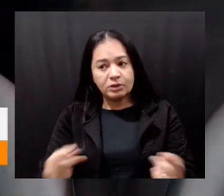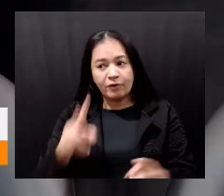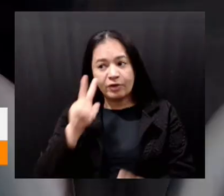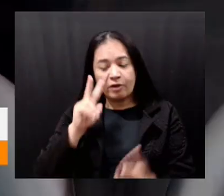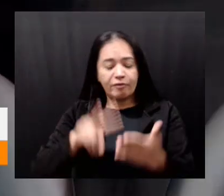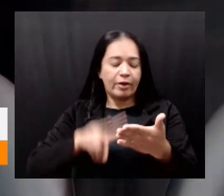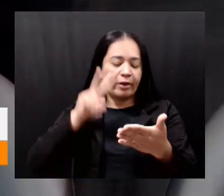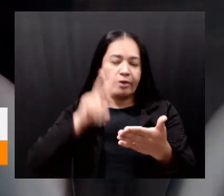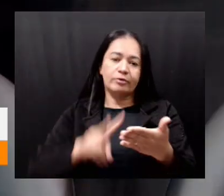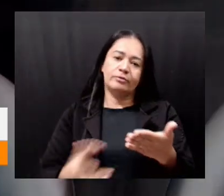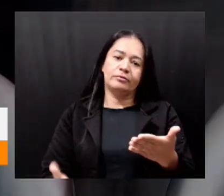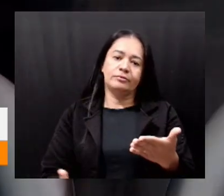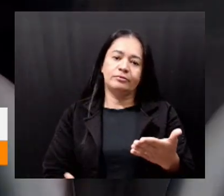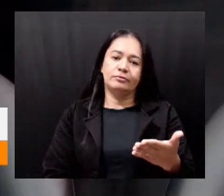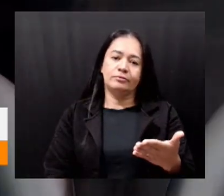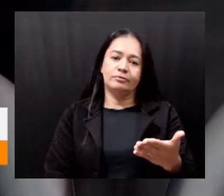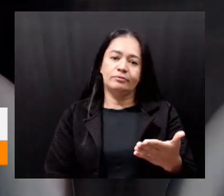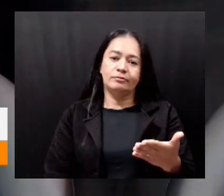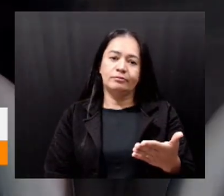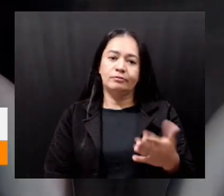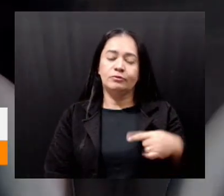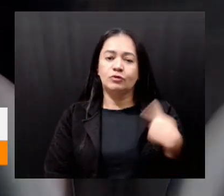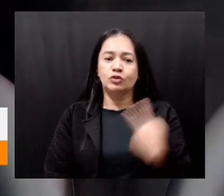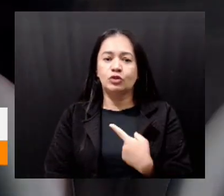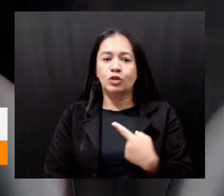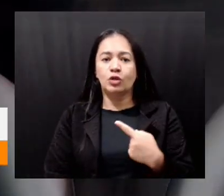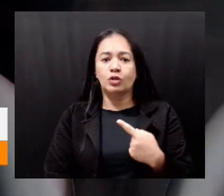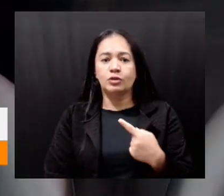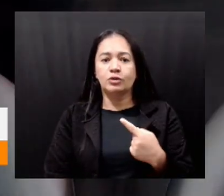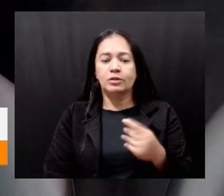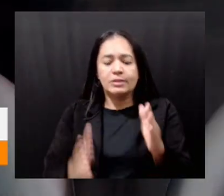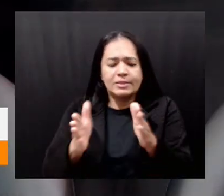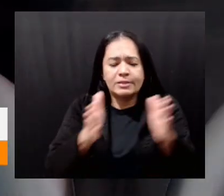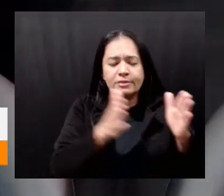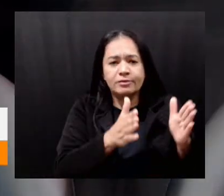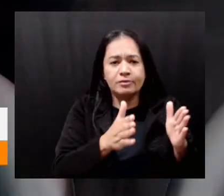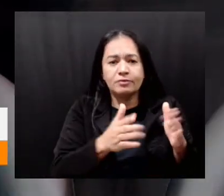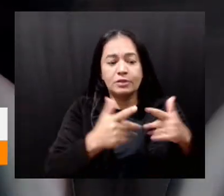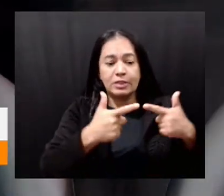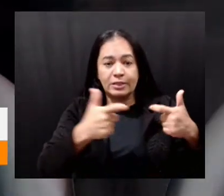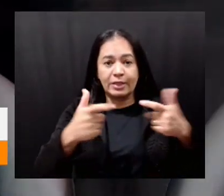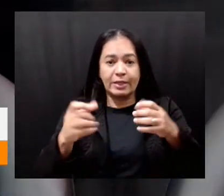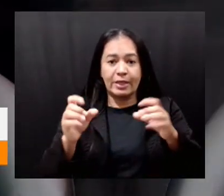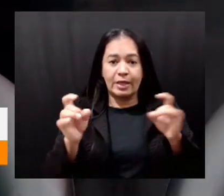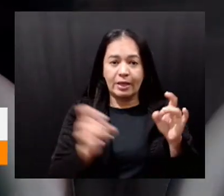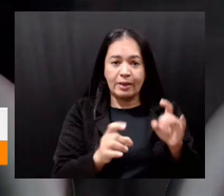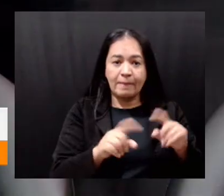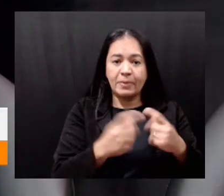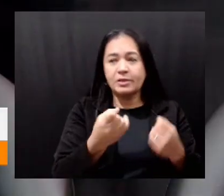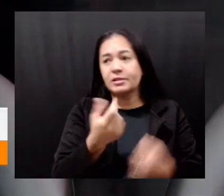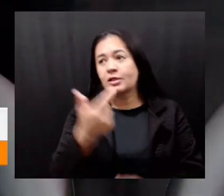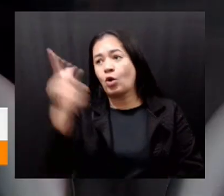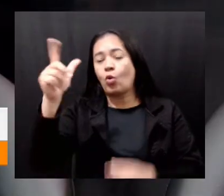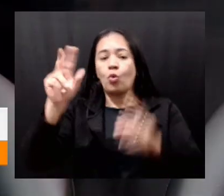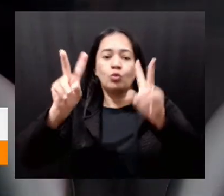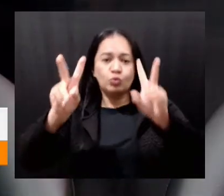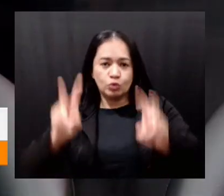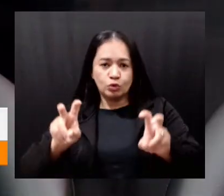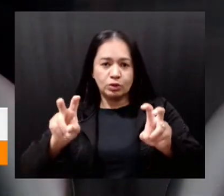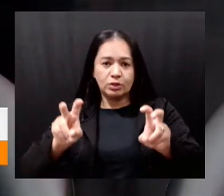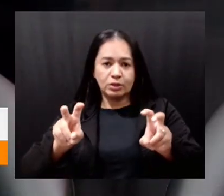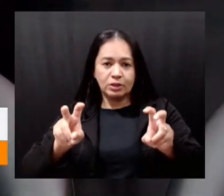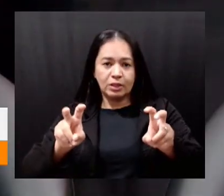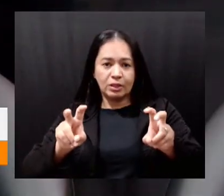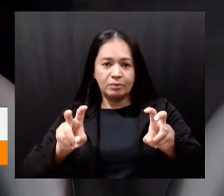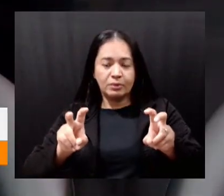nós passamos saindo um pouquinho só da questão da guerra, mas falando de uma outra tragédia muito próxima nossa,